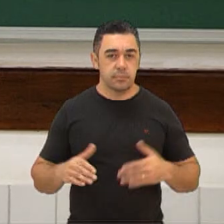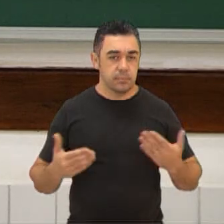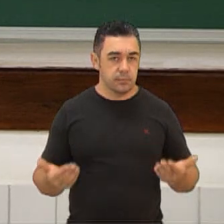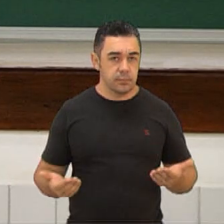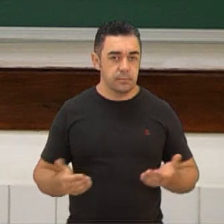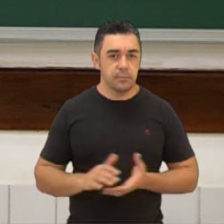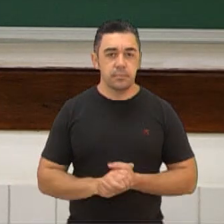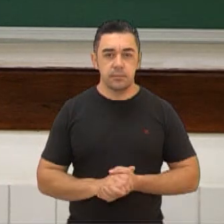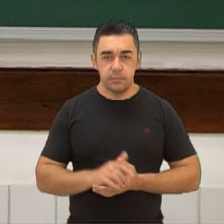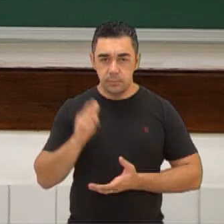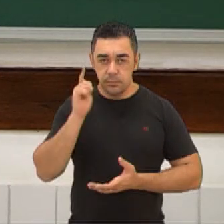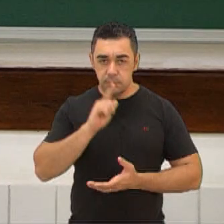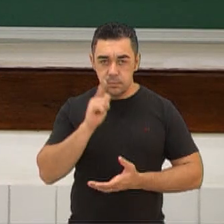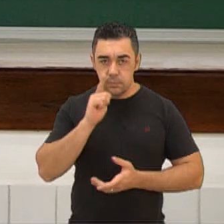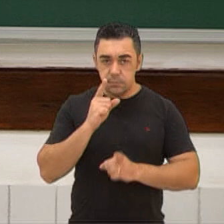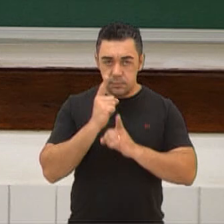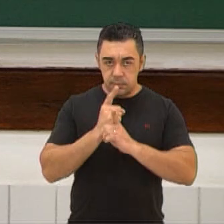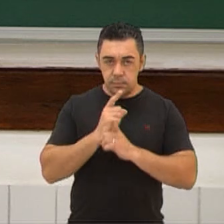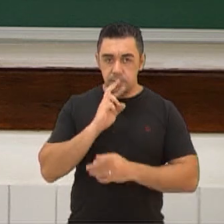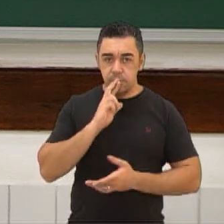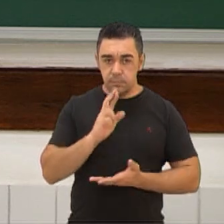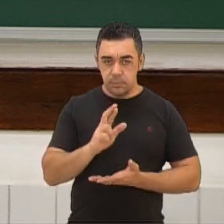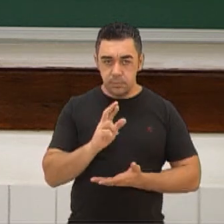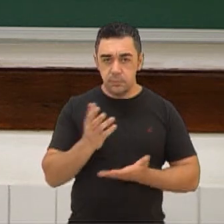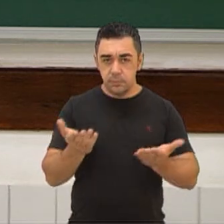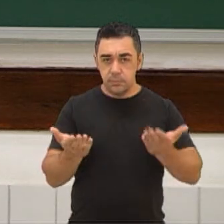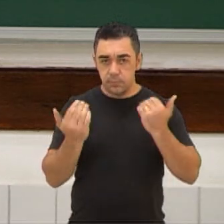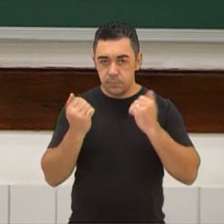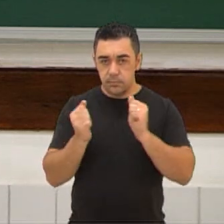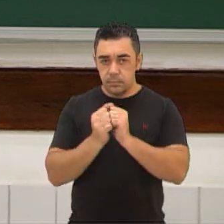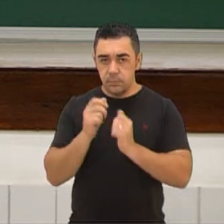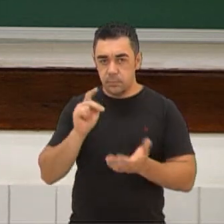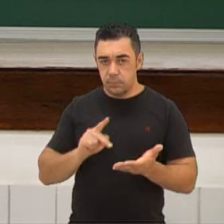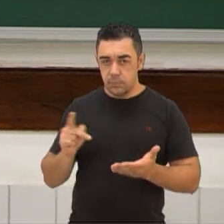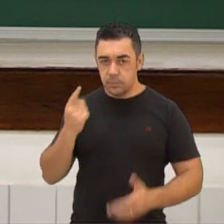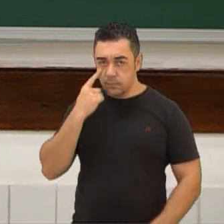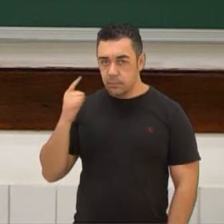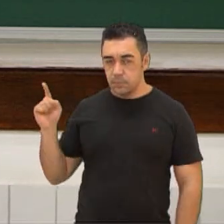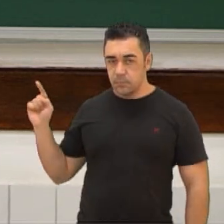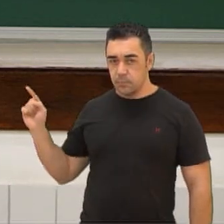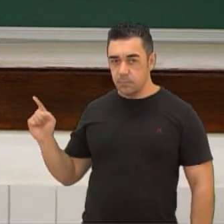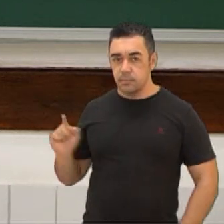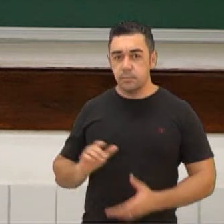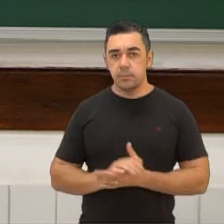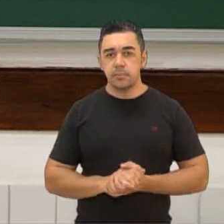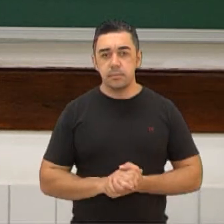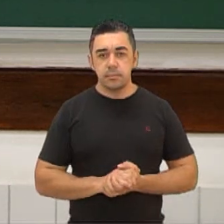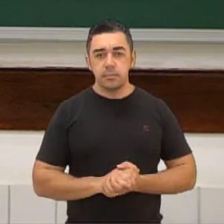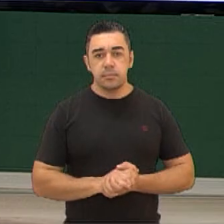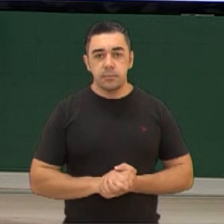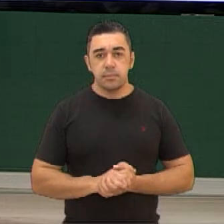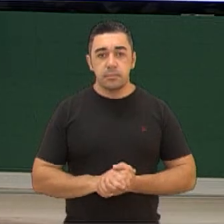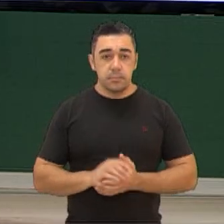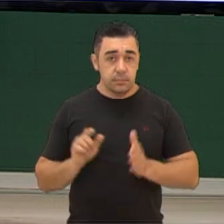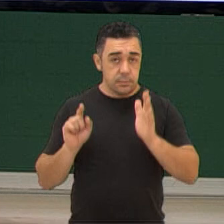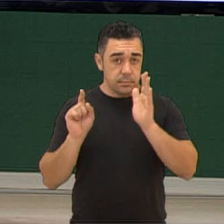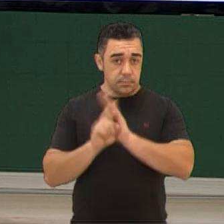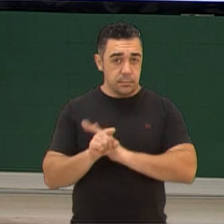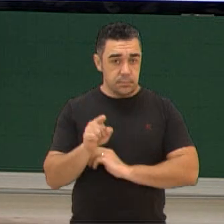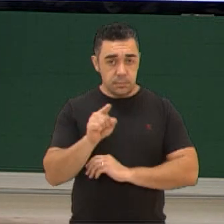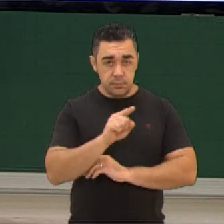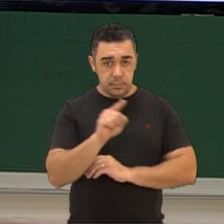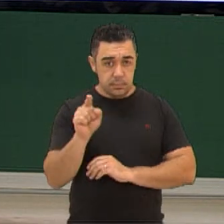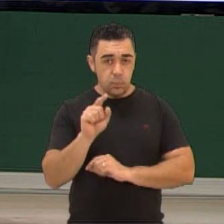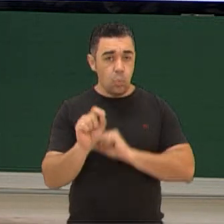Então, alunos, conseguiram identificar o resultado? Vem com o professor, vamos conferir aqui na tela. Veja só, a pergunta que